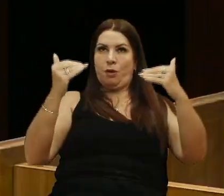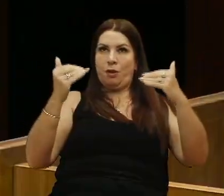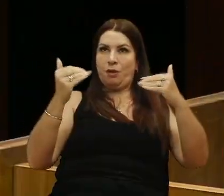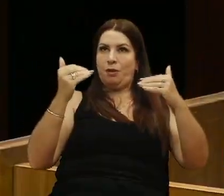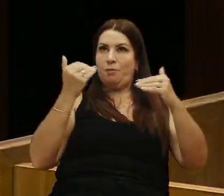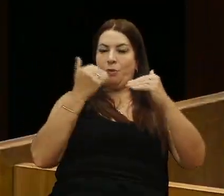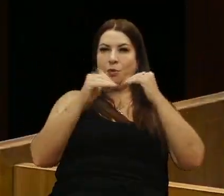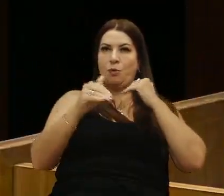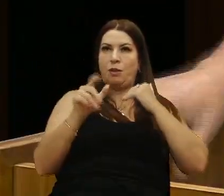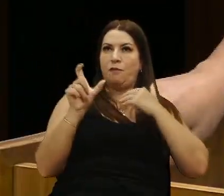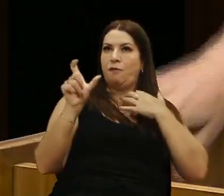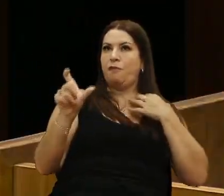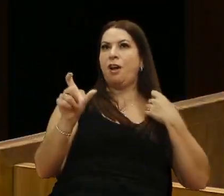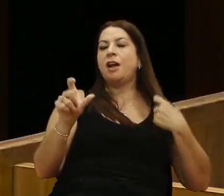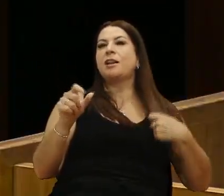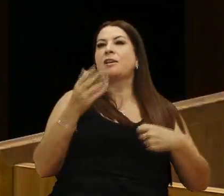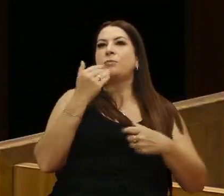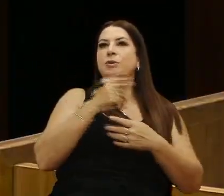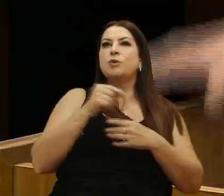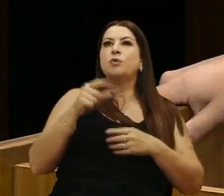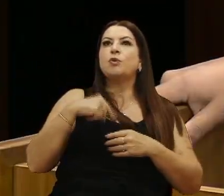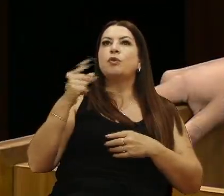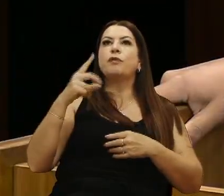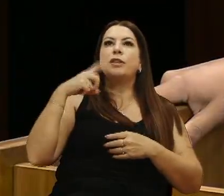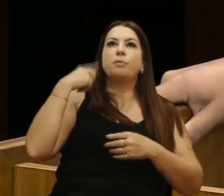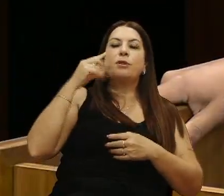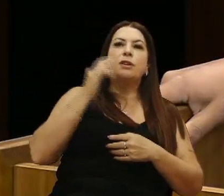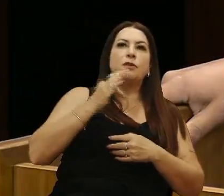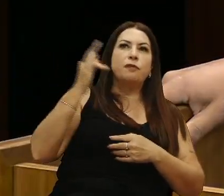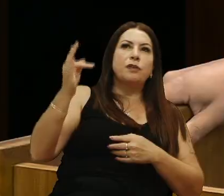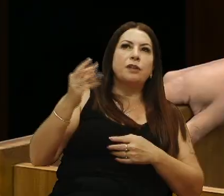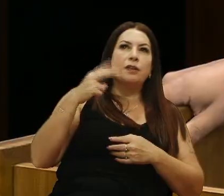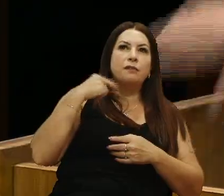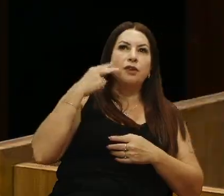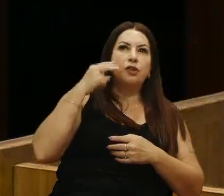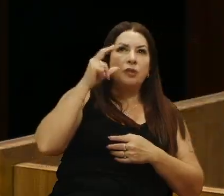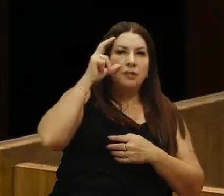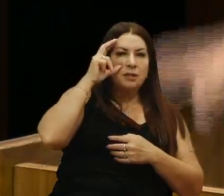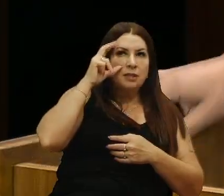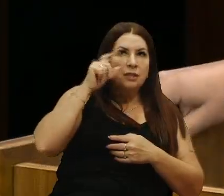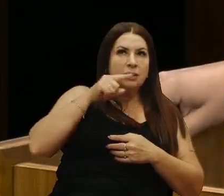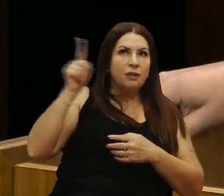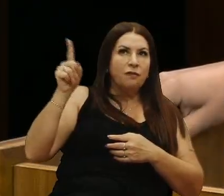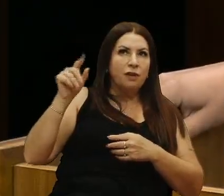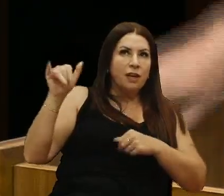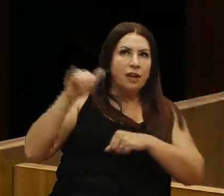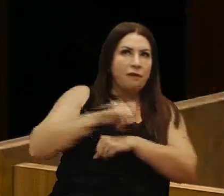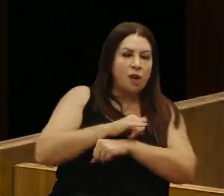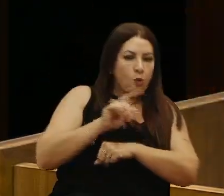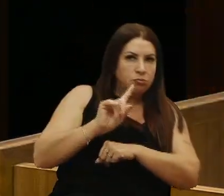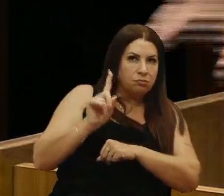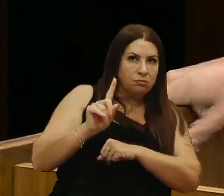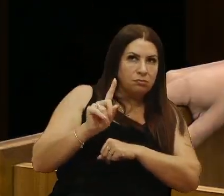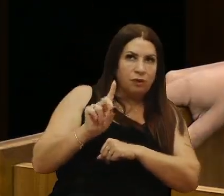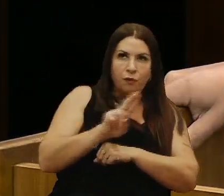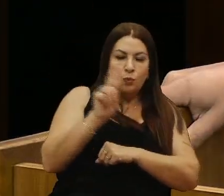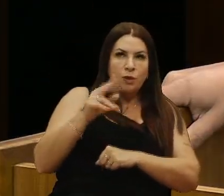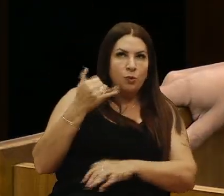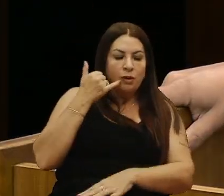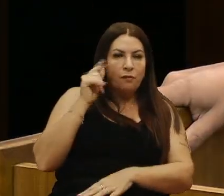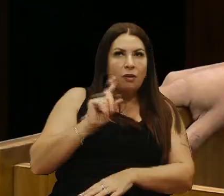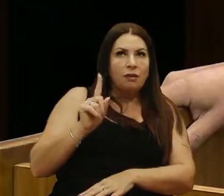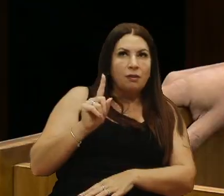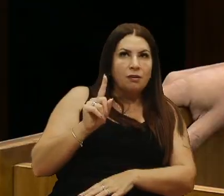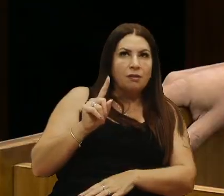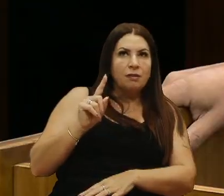Vale Alimentação, que são contra benefícios. Quando for deputado federal, vereadora Sandra, não vai andar de avião daí? Não vai usar o celular